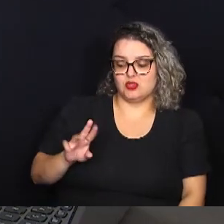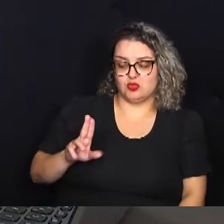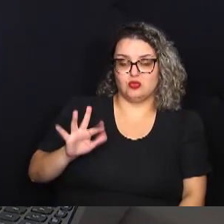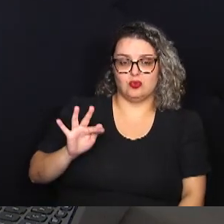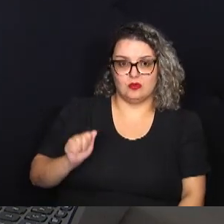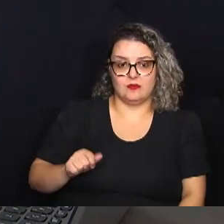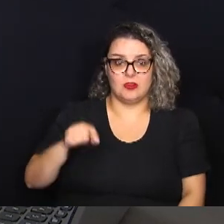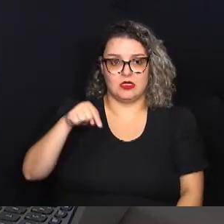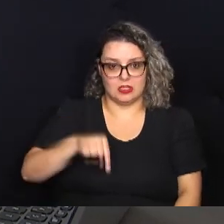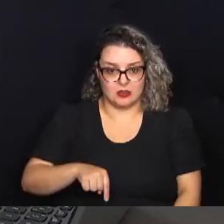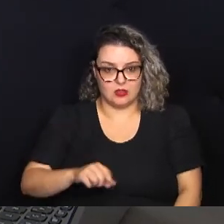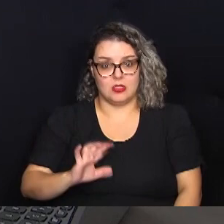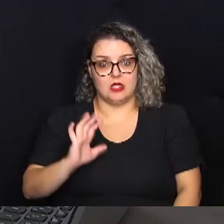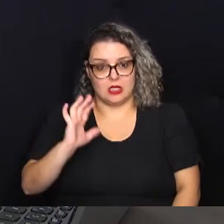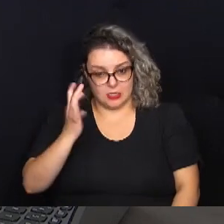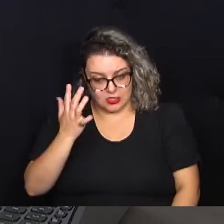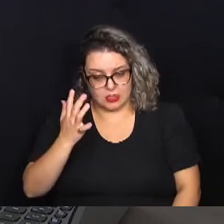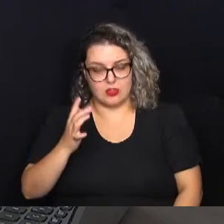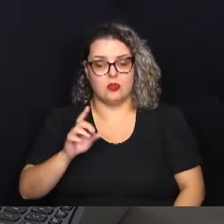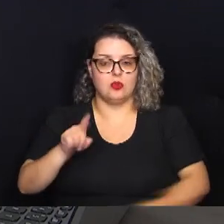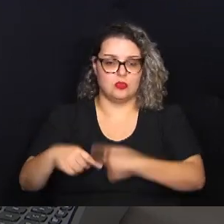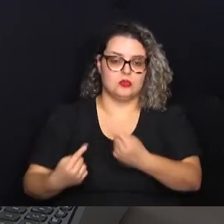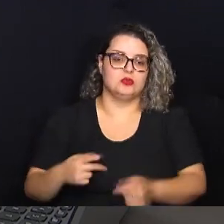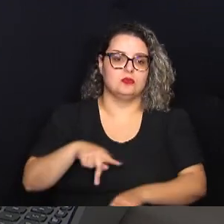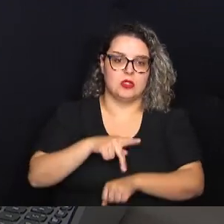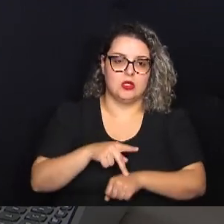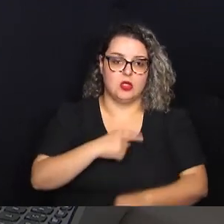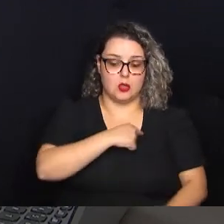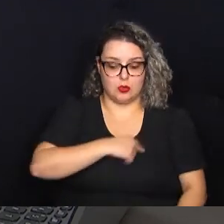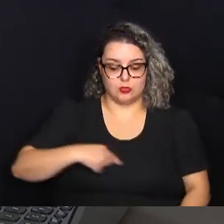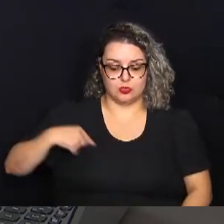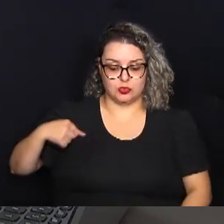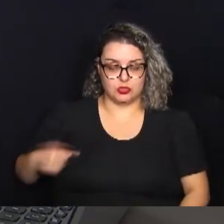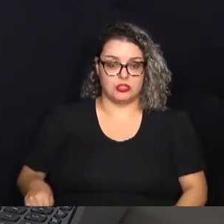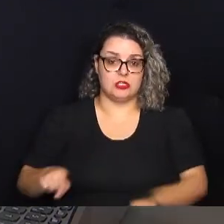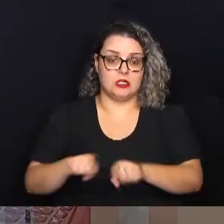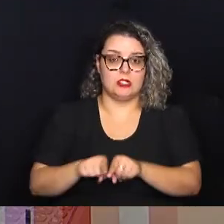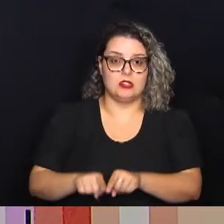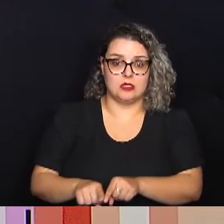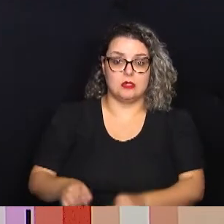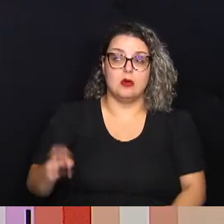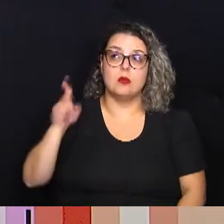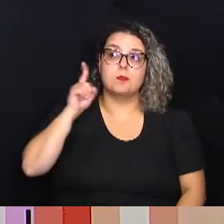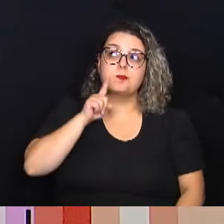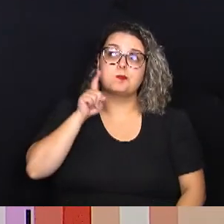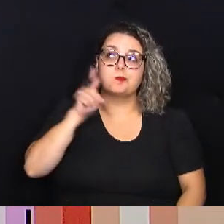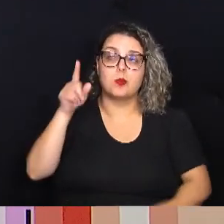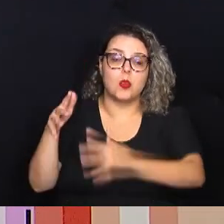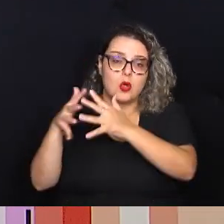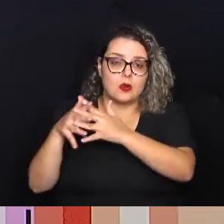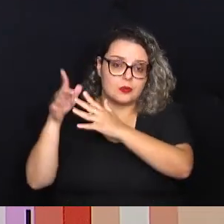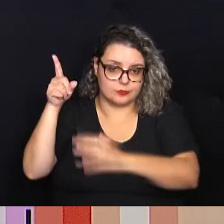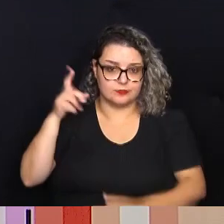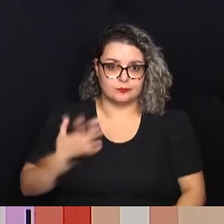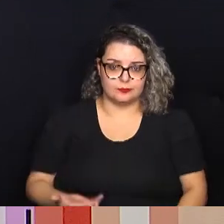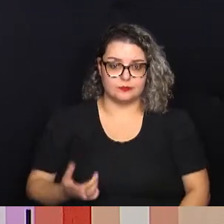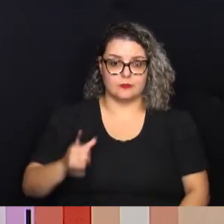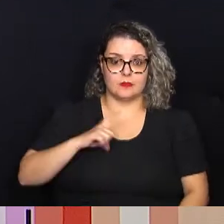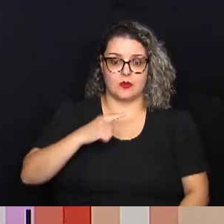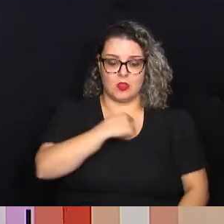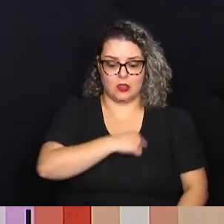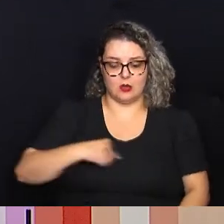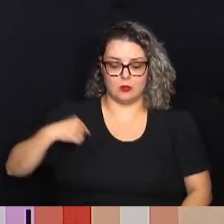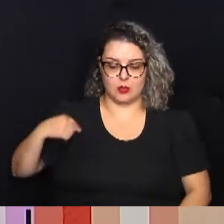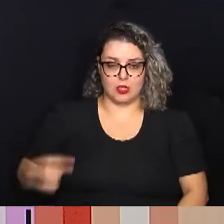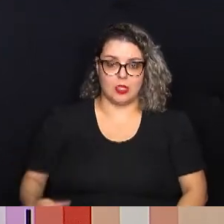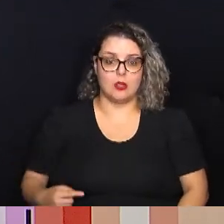estufa que ocorre aqui em outros países como China e Estados Unidos nós temos os maiores poluidores do mundo né Nós temos